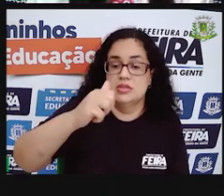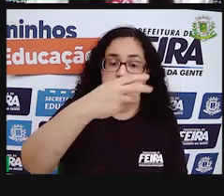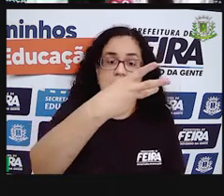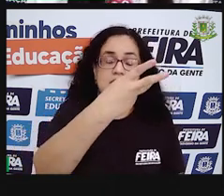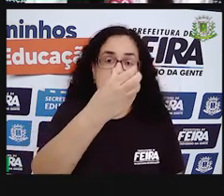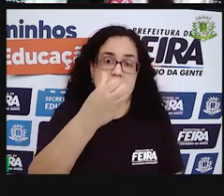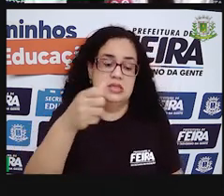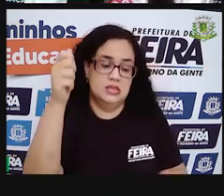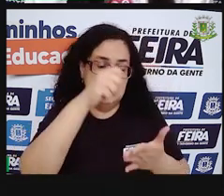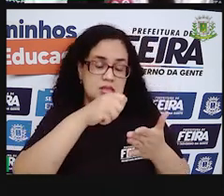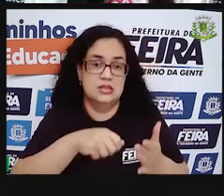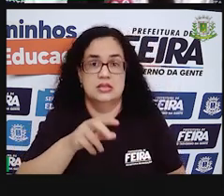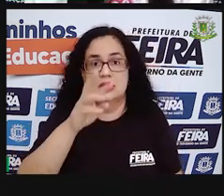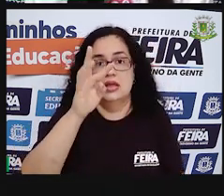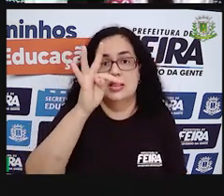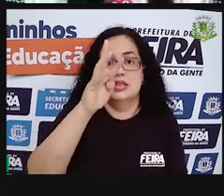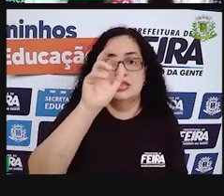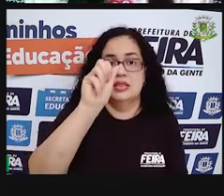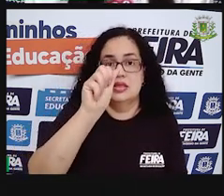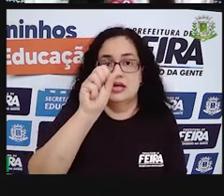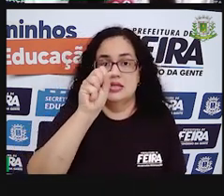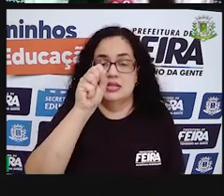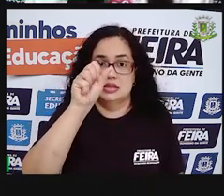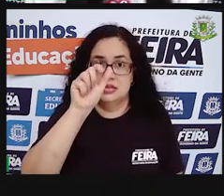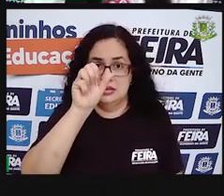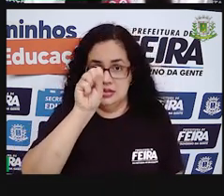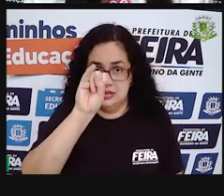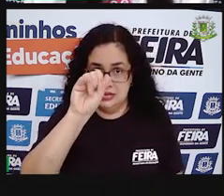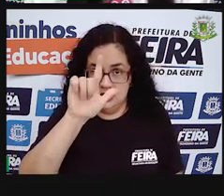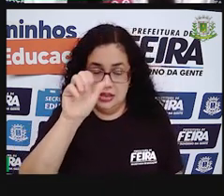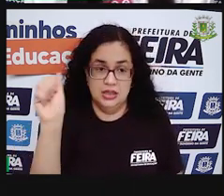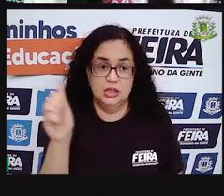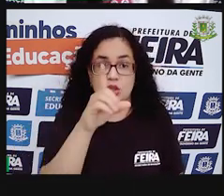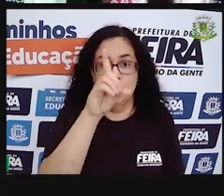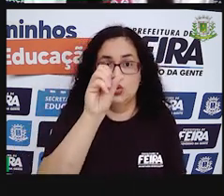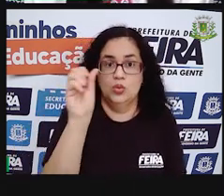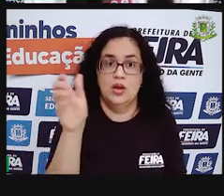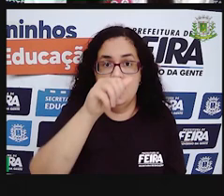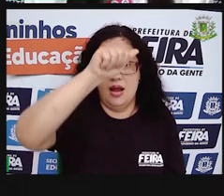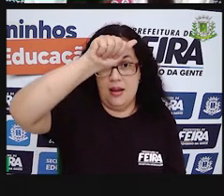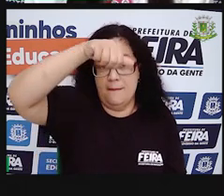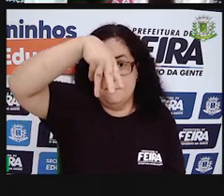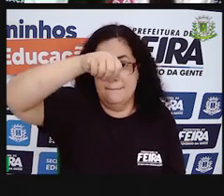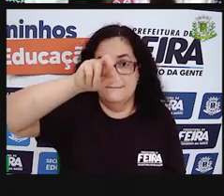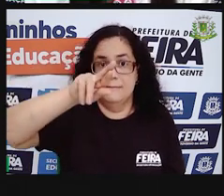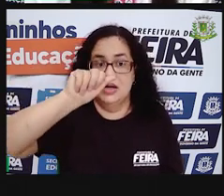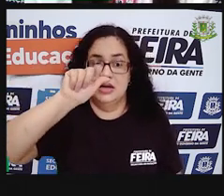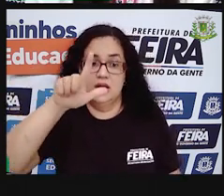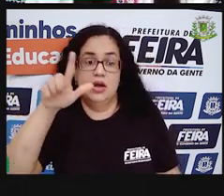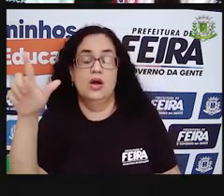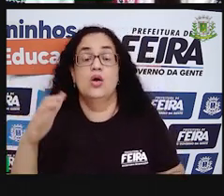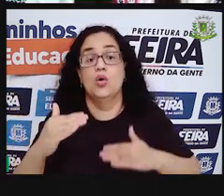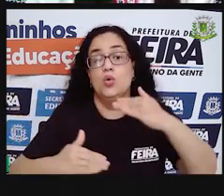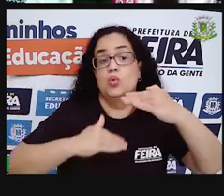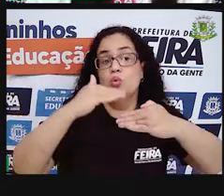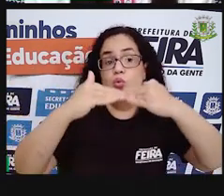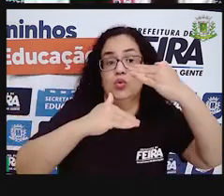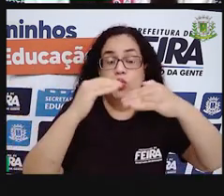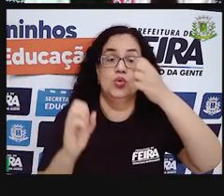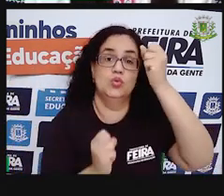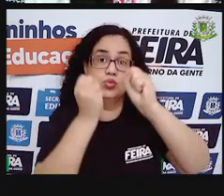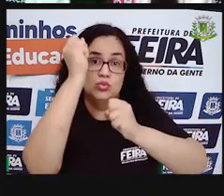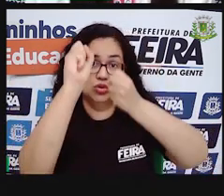do Amaral. Ela se chama Operários. E aí retrata, né, o avanço industrial de São